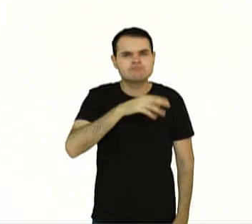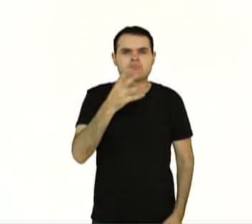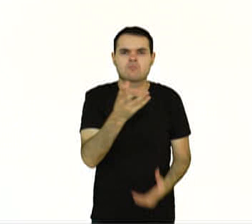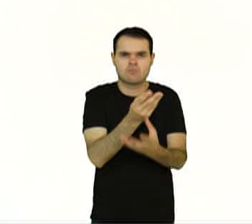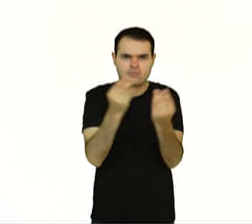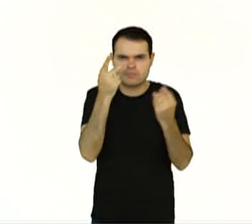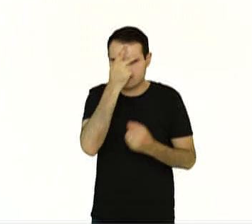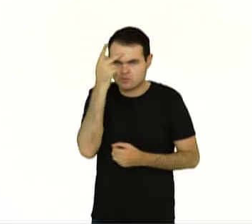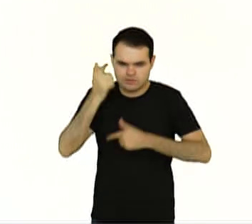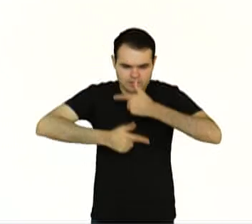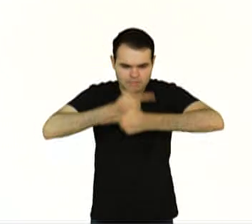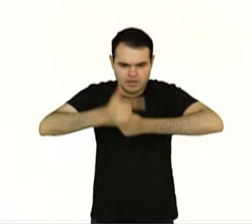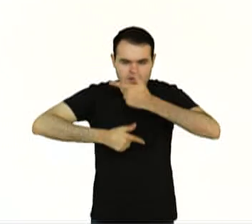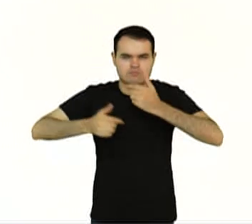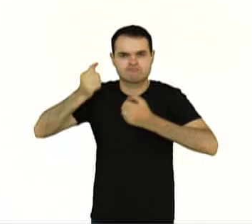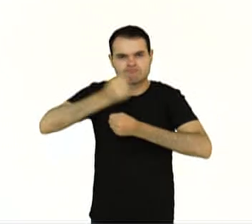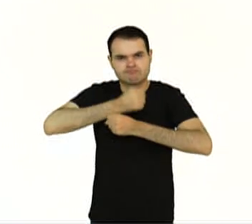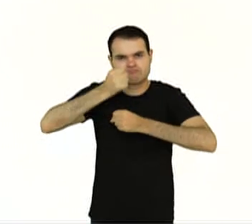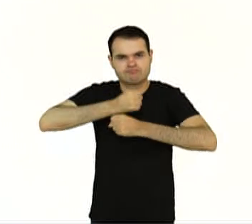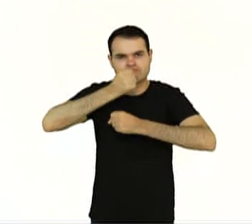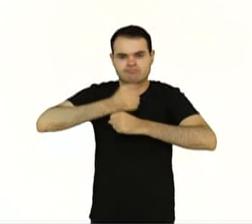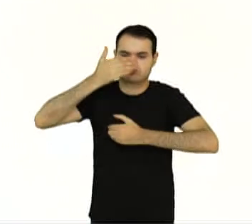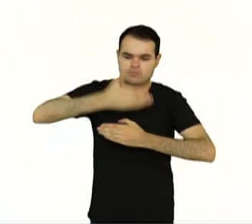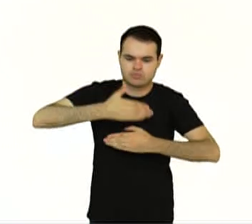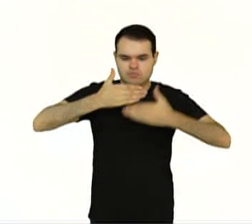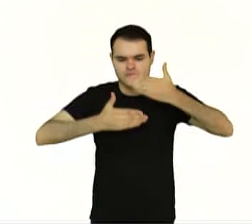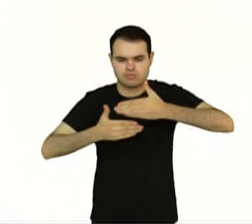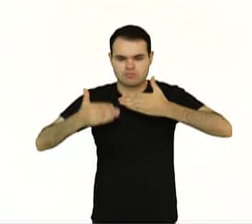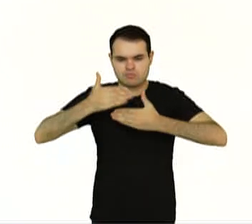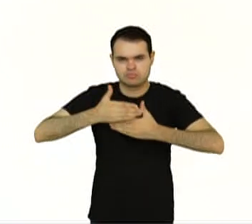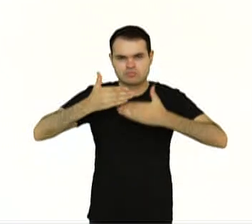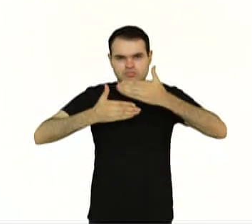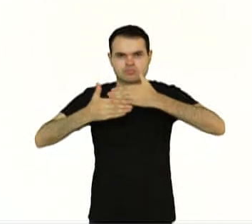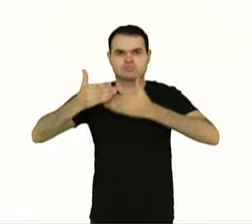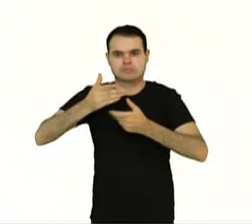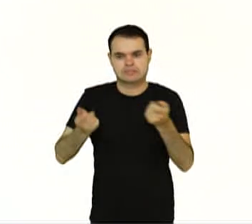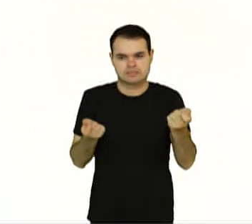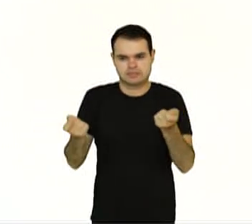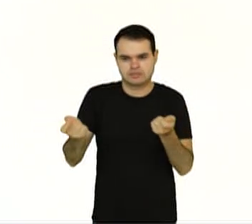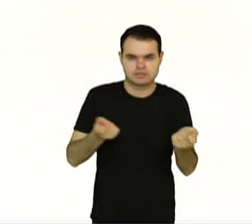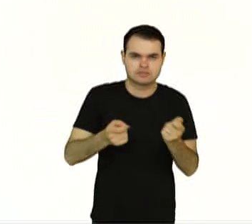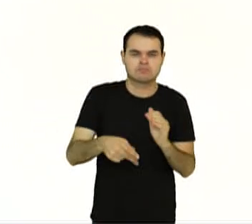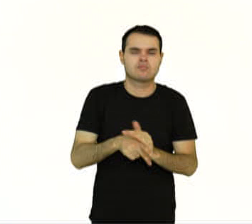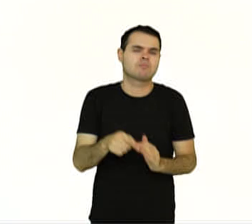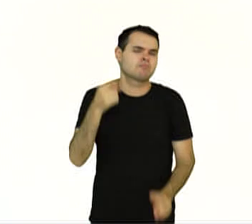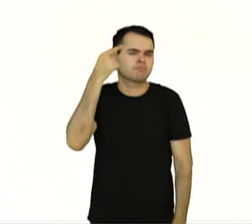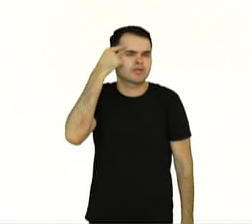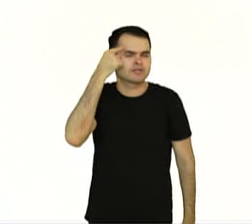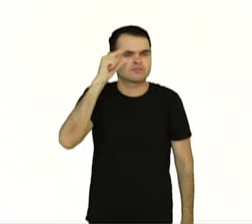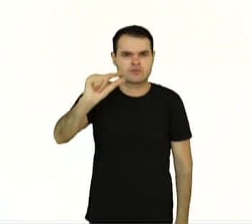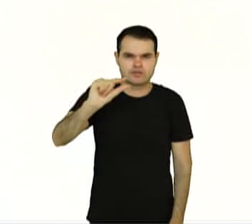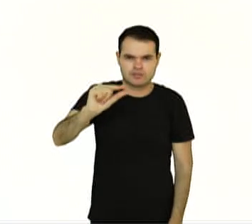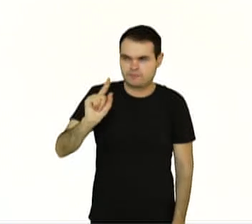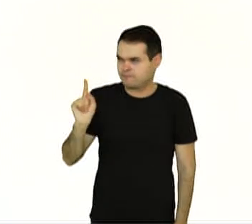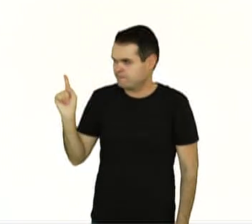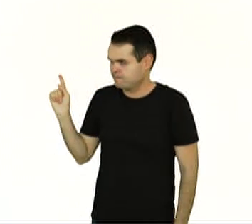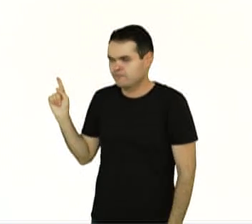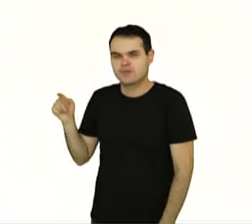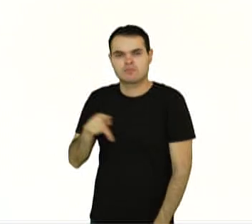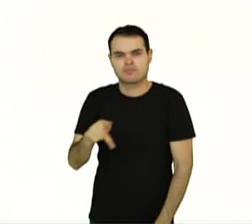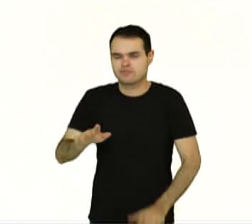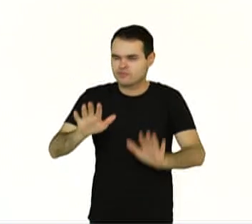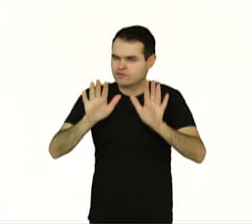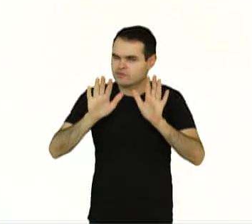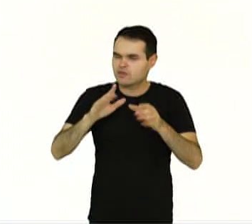civil, né? Trabalha como administrador de obras. Pensa um pouquinho nesse exercício, certo? E a